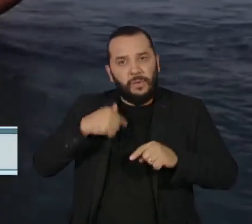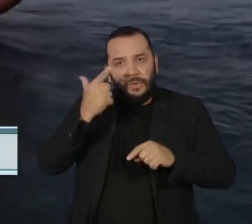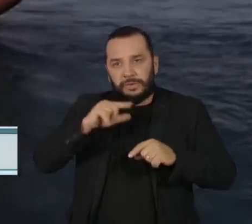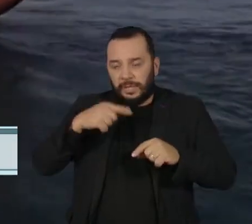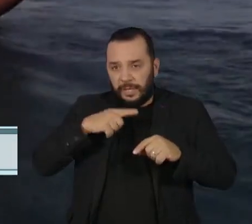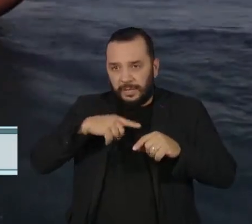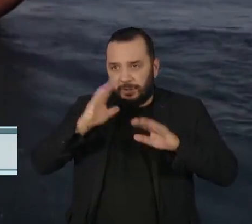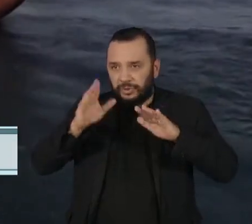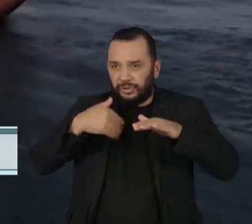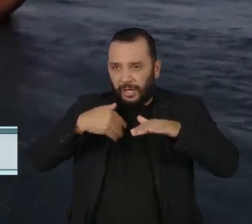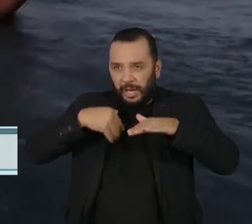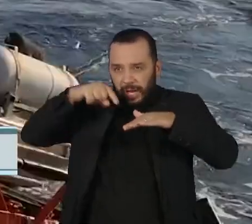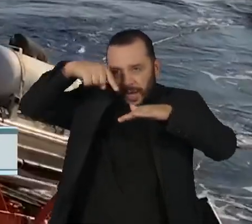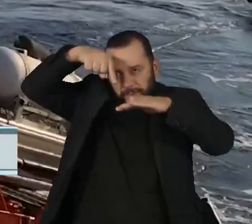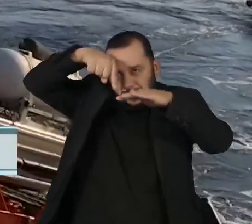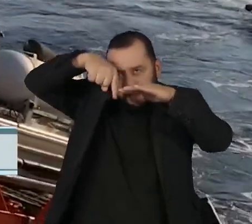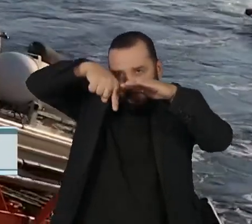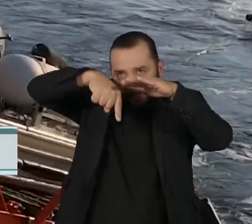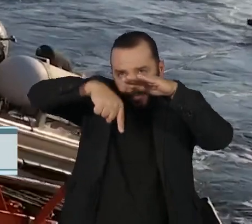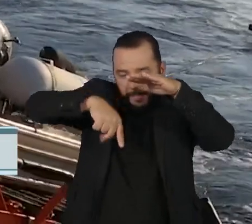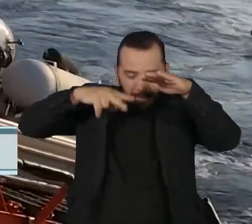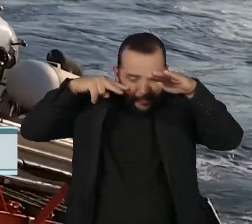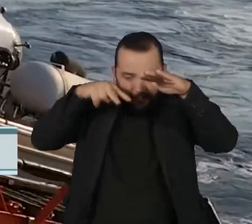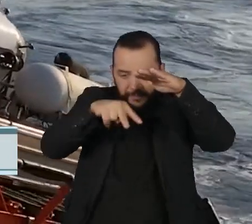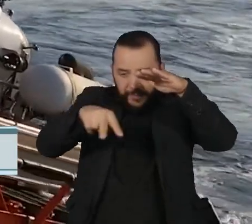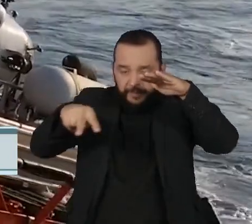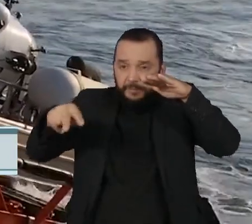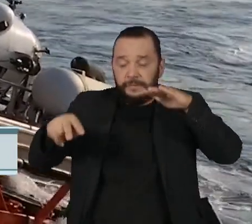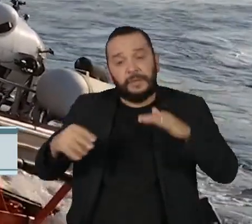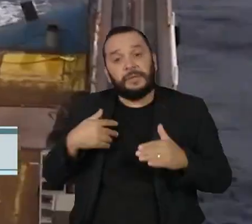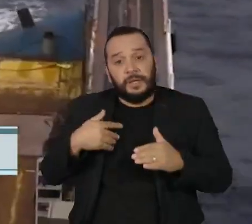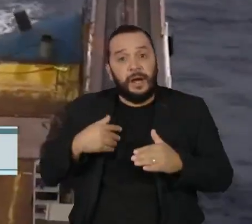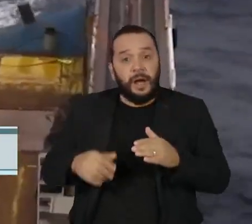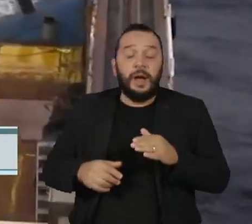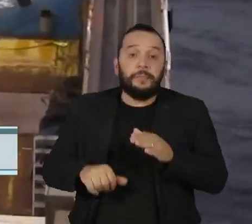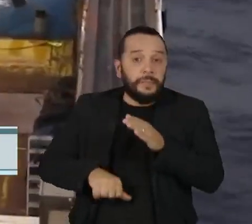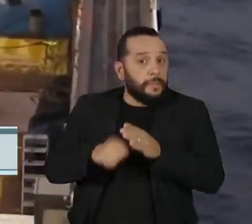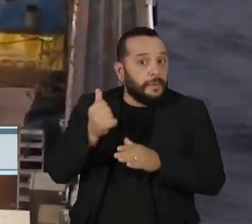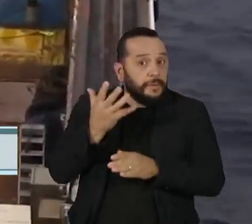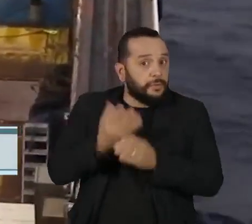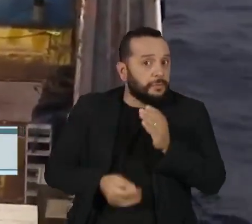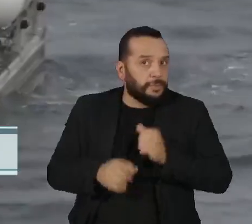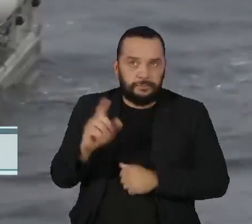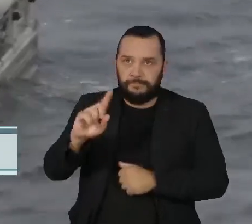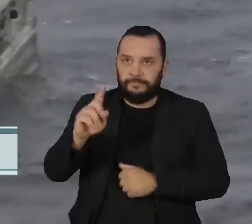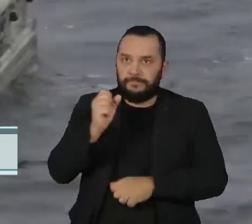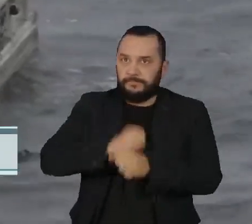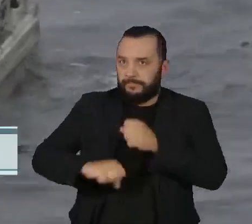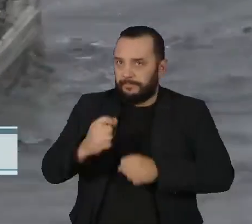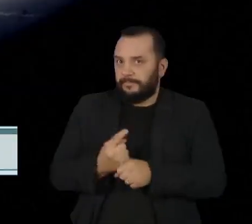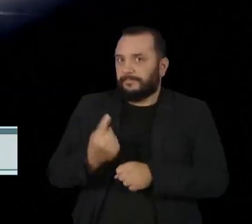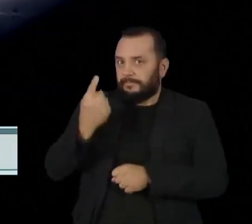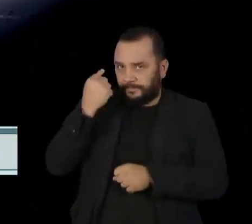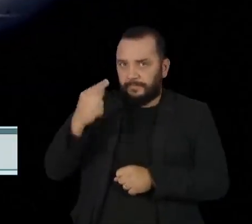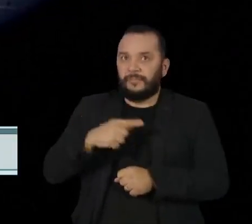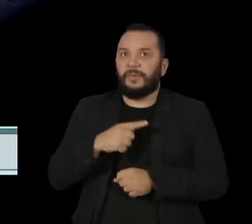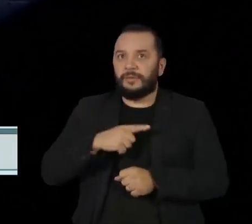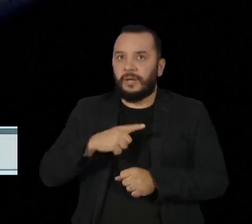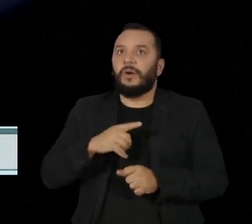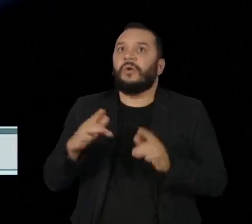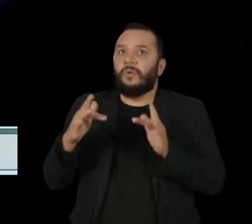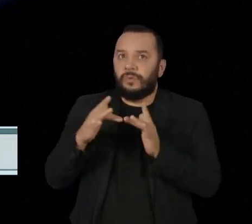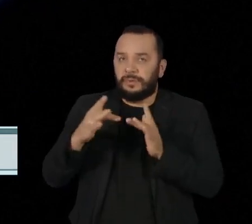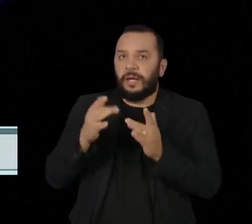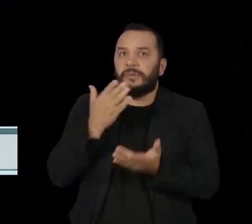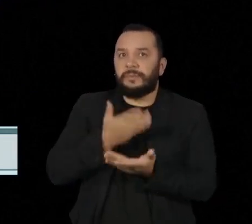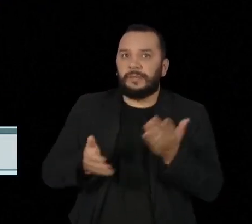profundezas do oceano esse não é o primeiro incidente com no ano passado ele perdeu o contato com o navio base